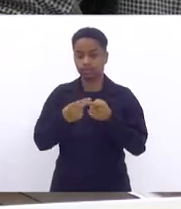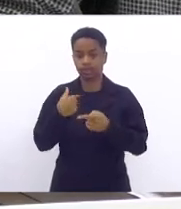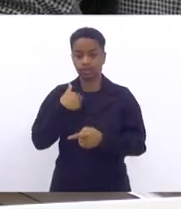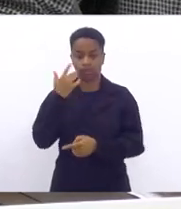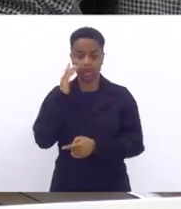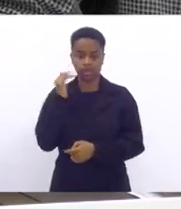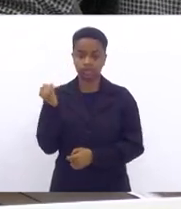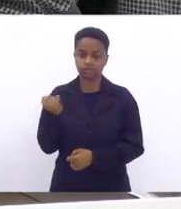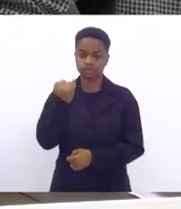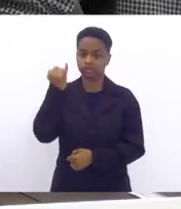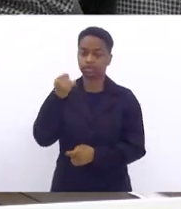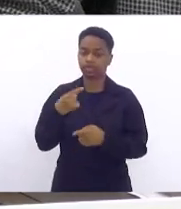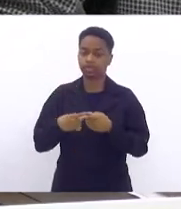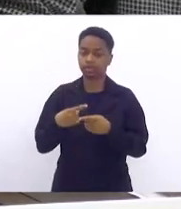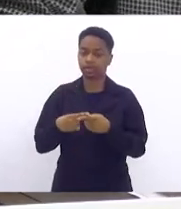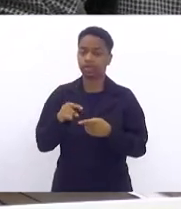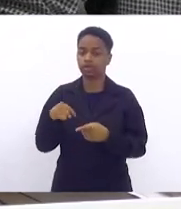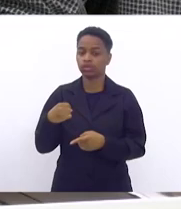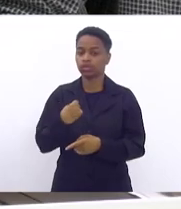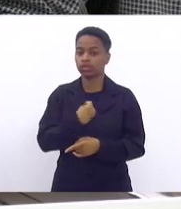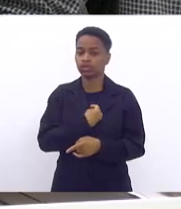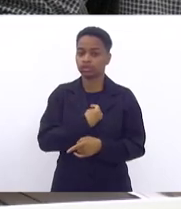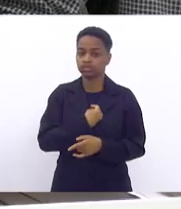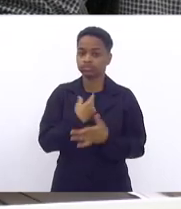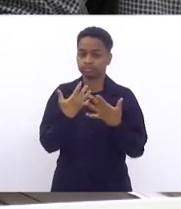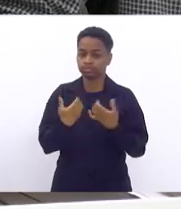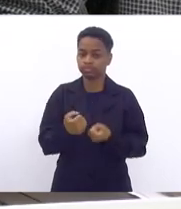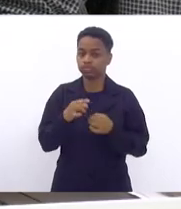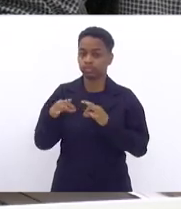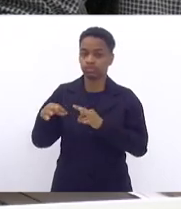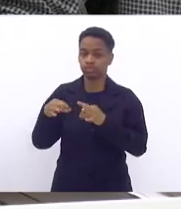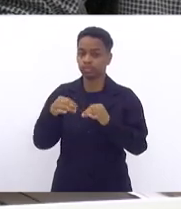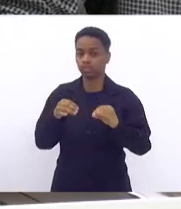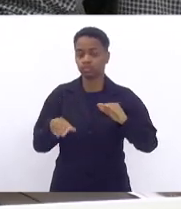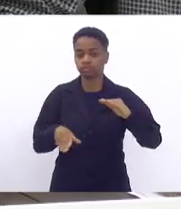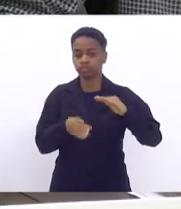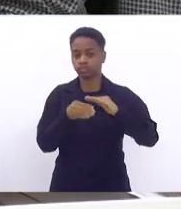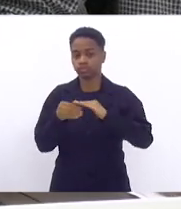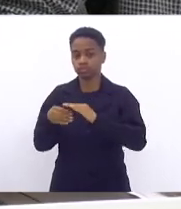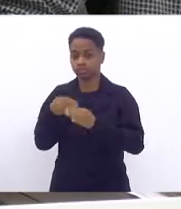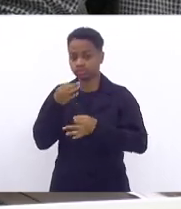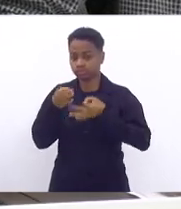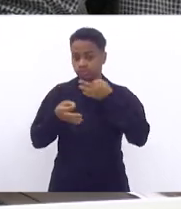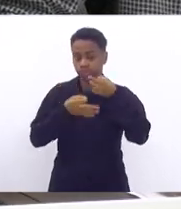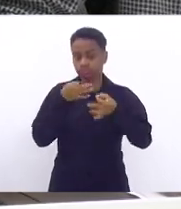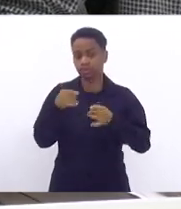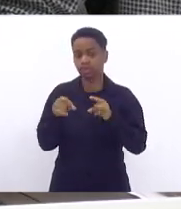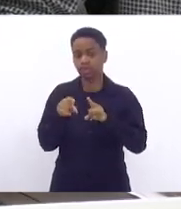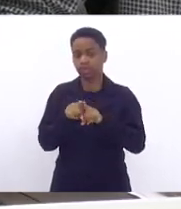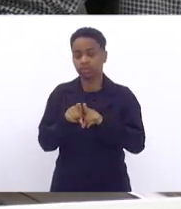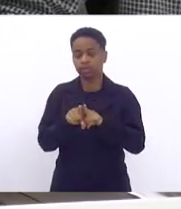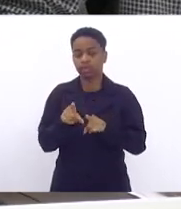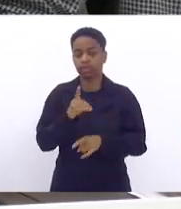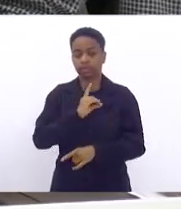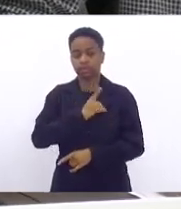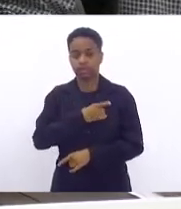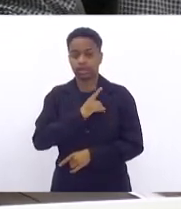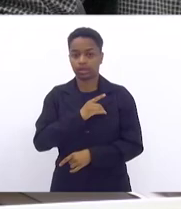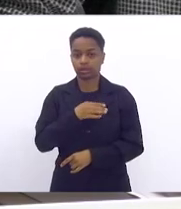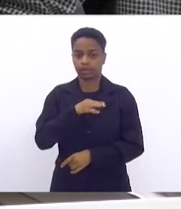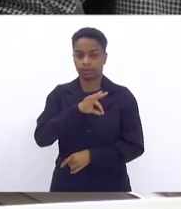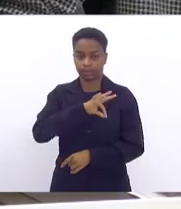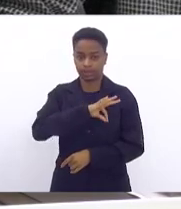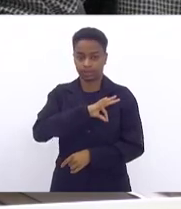muito importante, porque a gente acatou todas as sugestões de dois delegados da Polícia Civil, que na